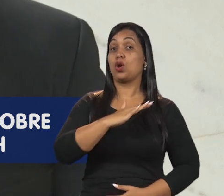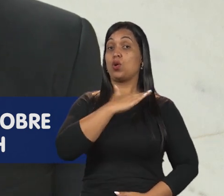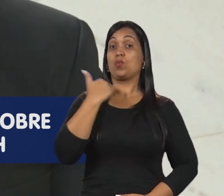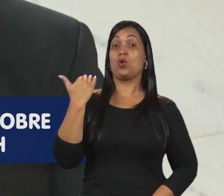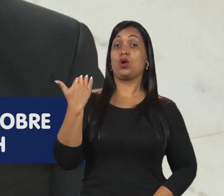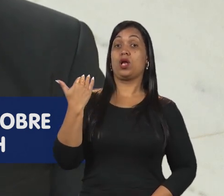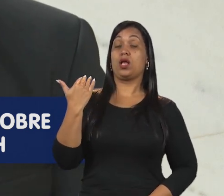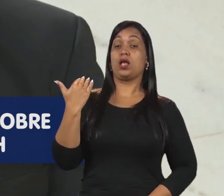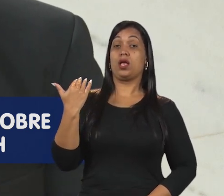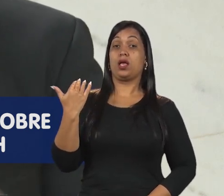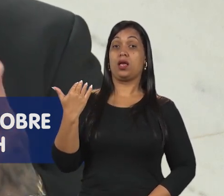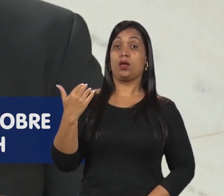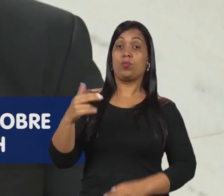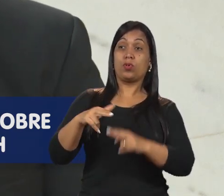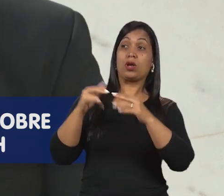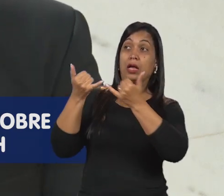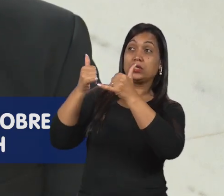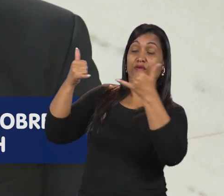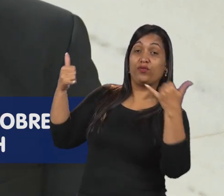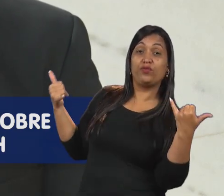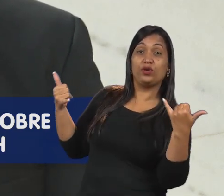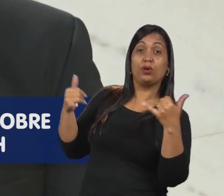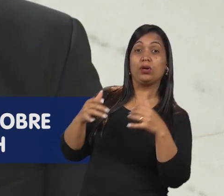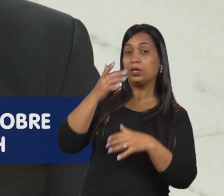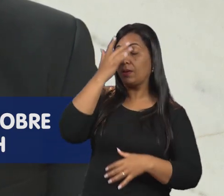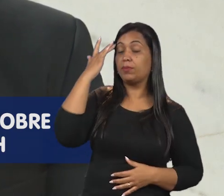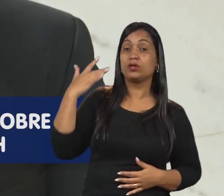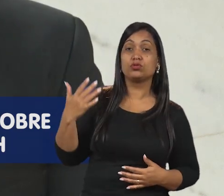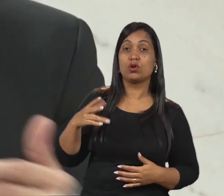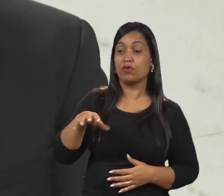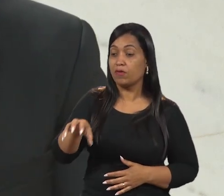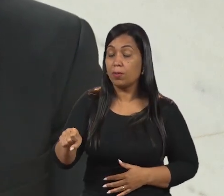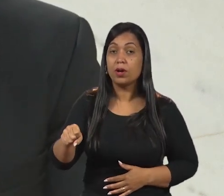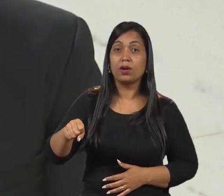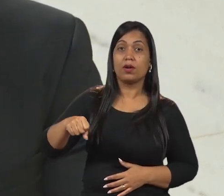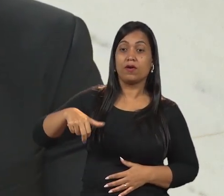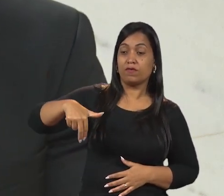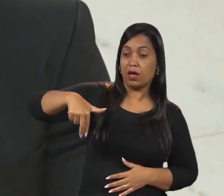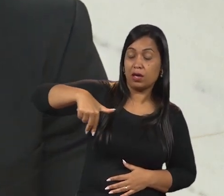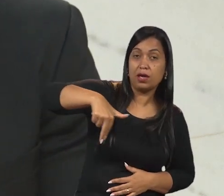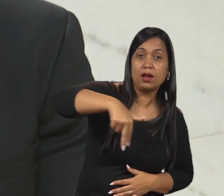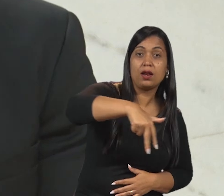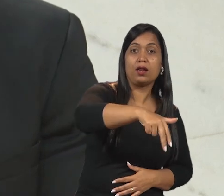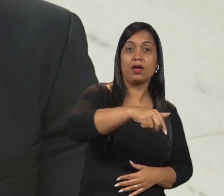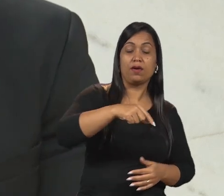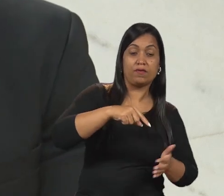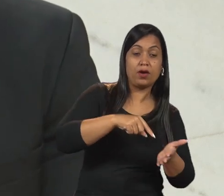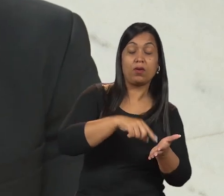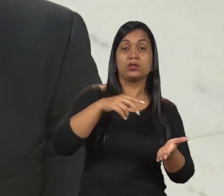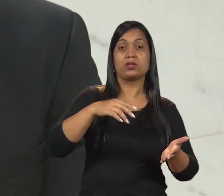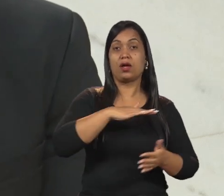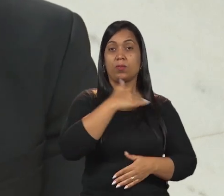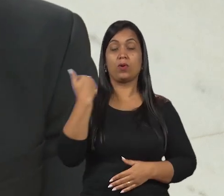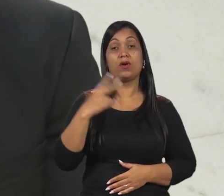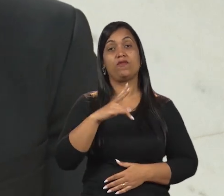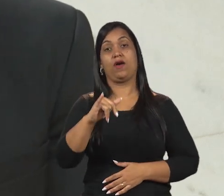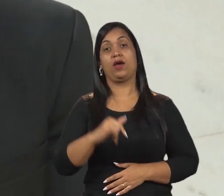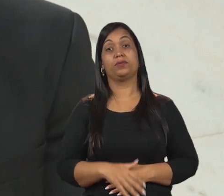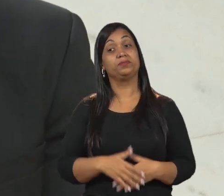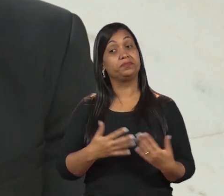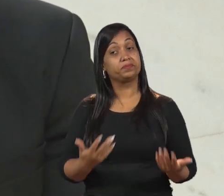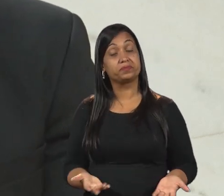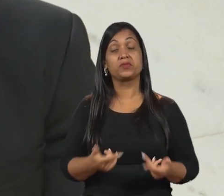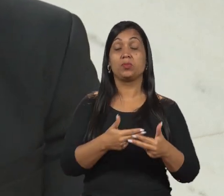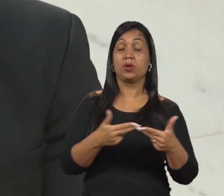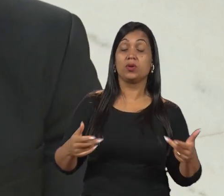gente ter uma morte por um fio solto e uma pessoa que às vezes não vai pôr a mão, vai passar para atravessar, vai encostar e vai morrer. Então, algo precisa